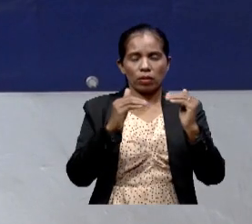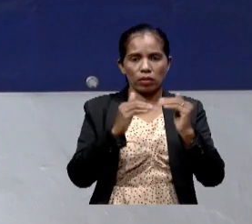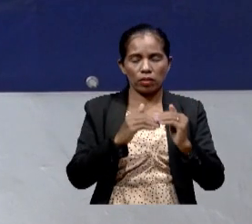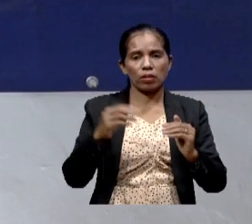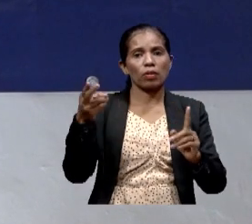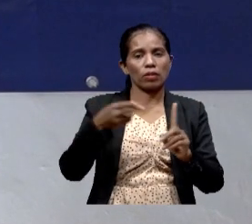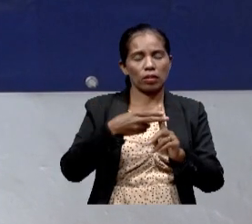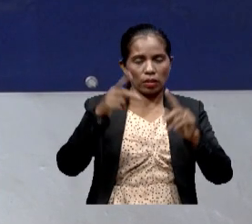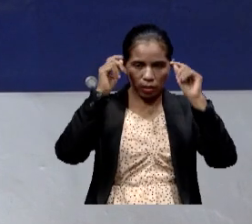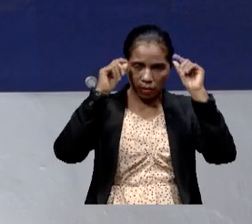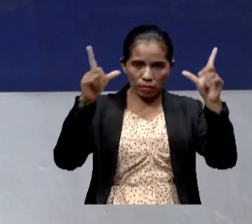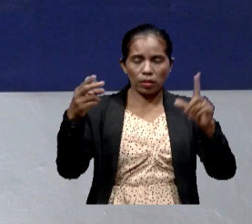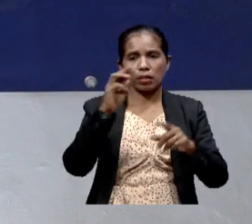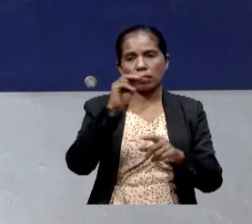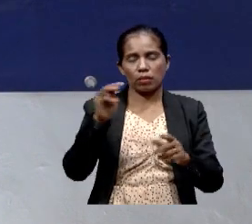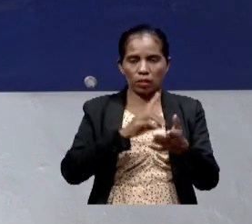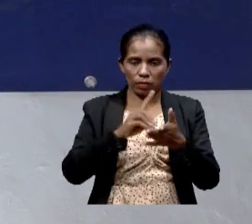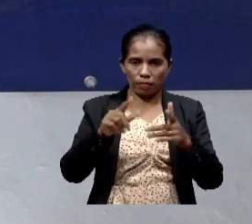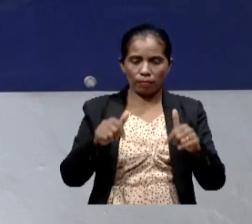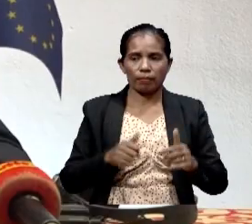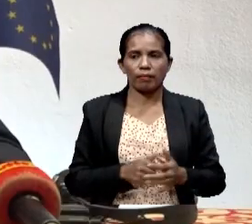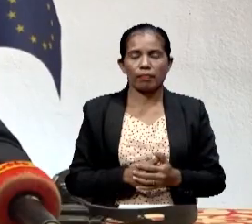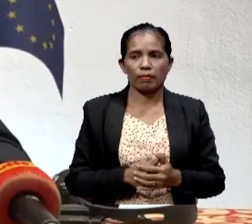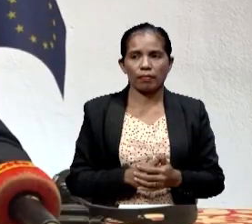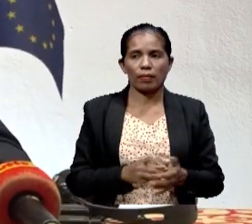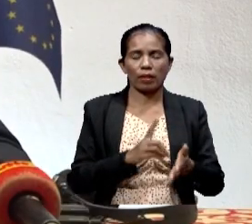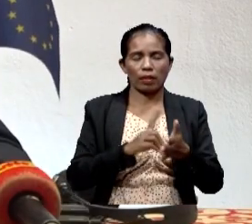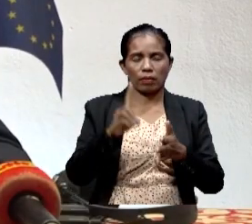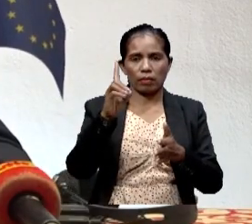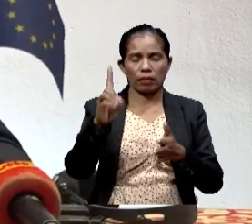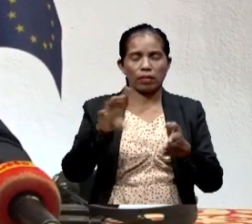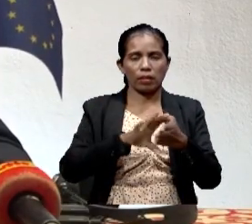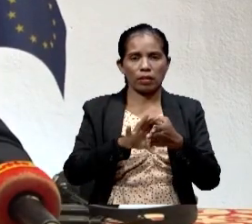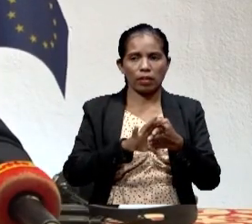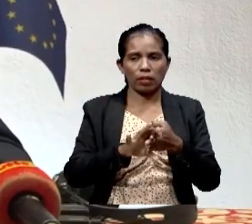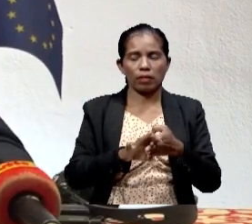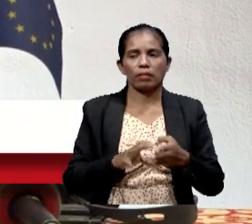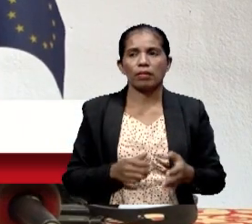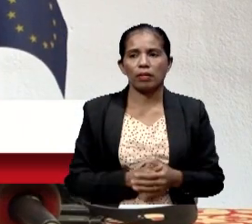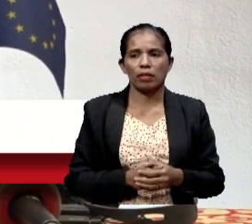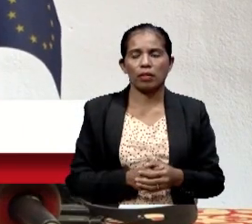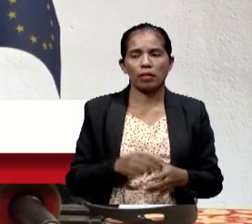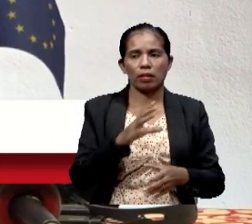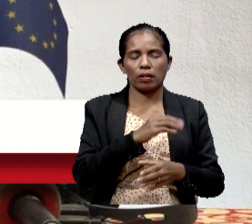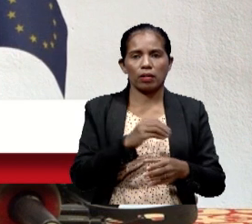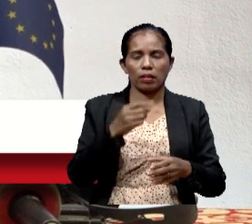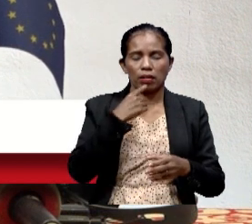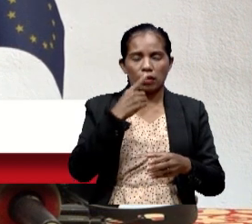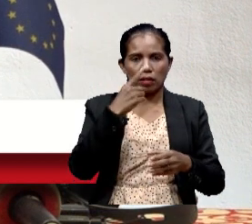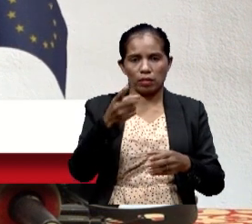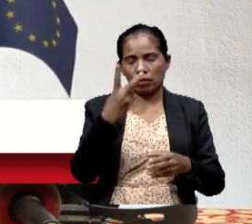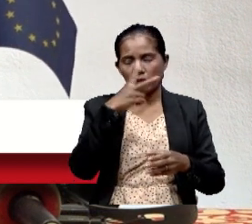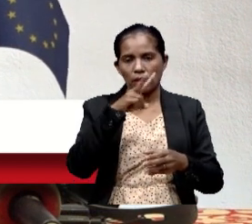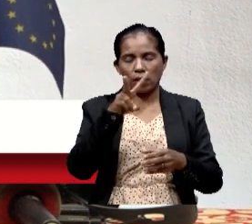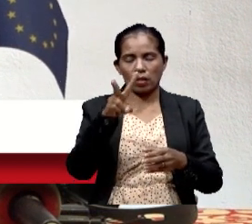Timor, segunda semana nele. Number one, in regard to the electoral legislation, the mission recommends to consolidate